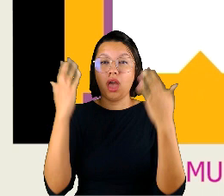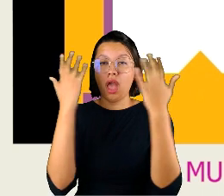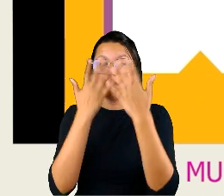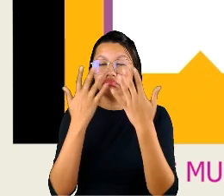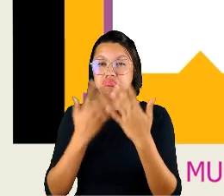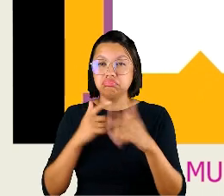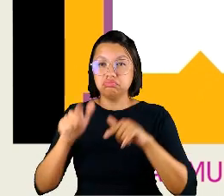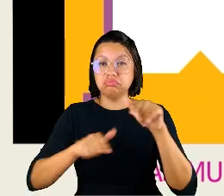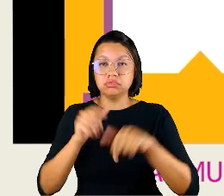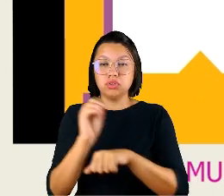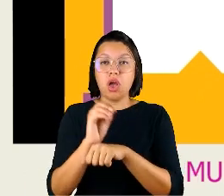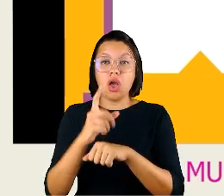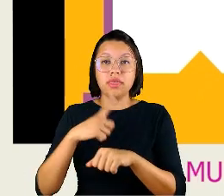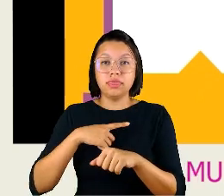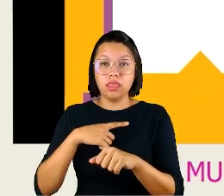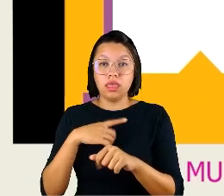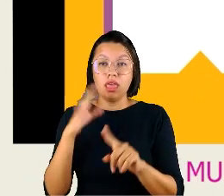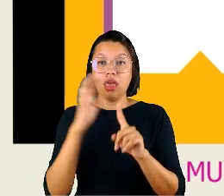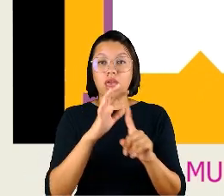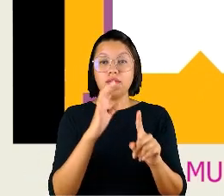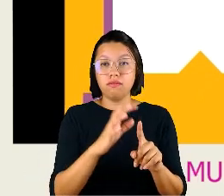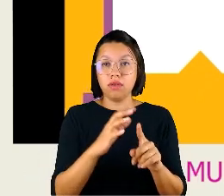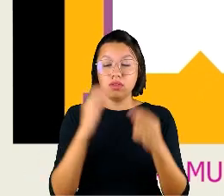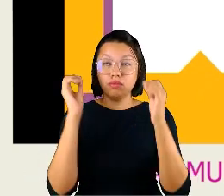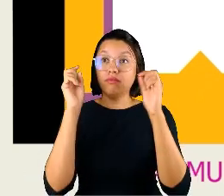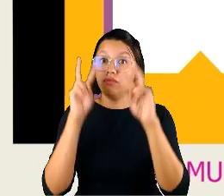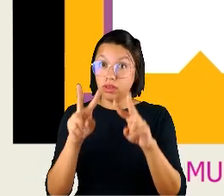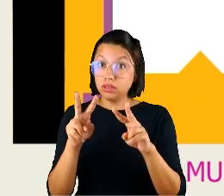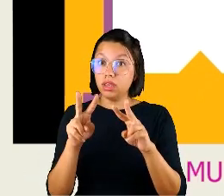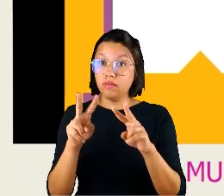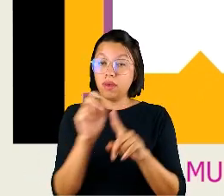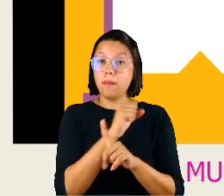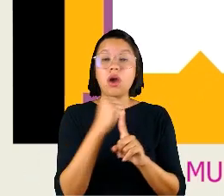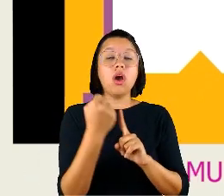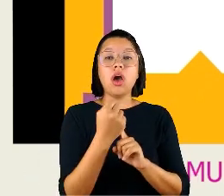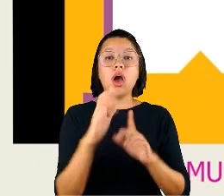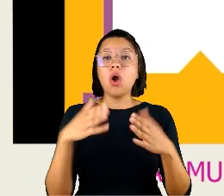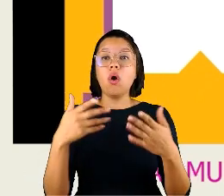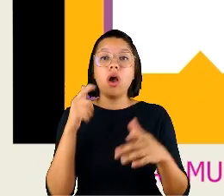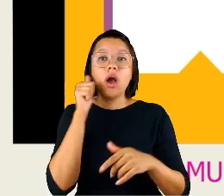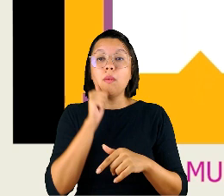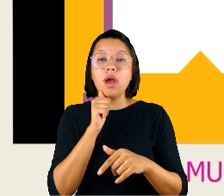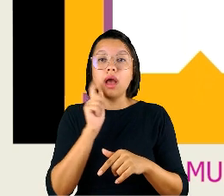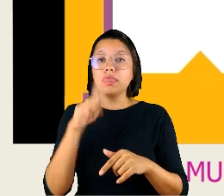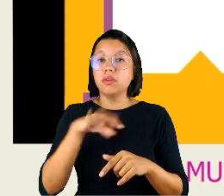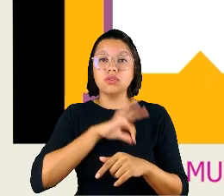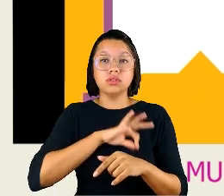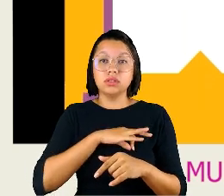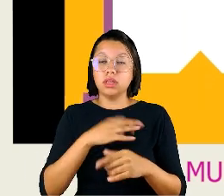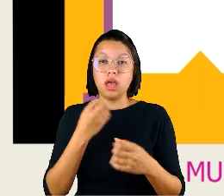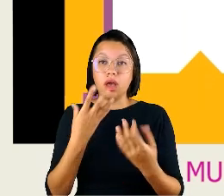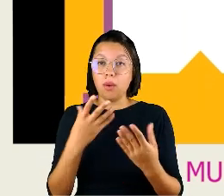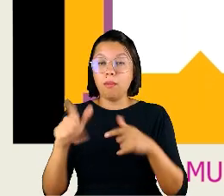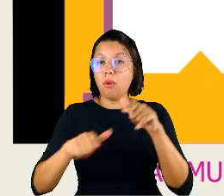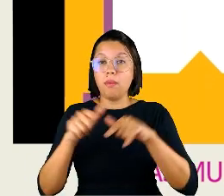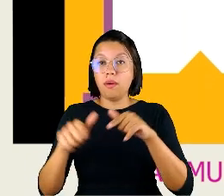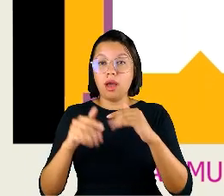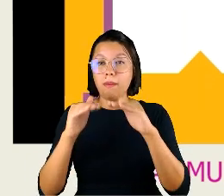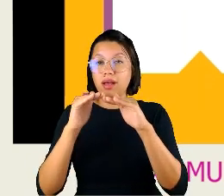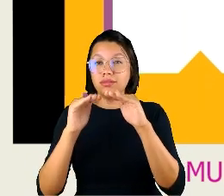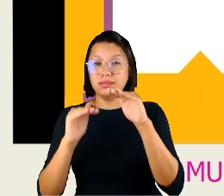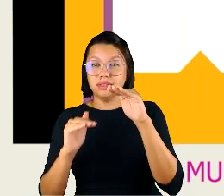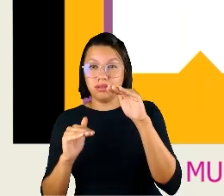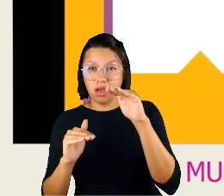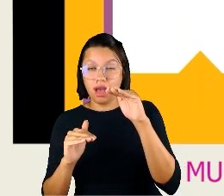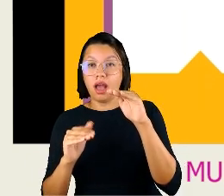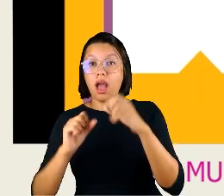do trabalho de cuidado tem efeitos visíveis. Então, para a sociedade, quando as mulheres não são devidamente remuneradas pelo seu trabalho, as desigualdades